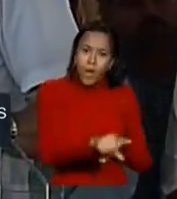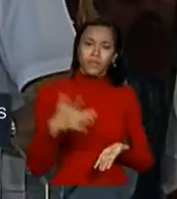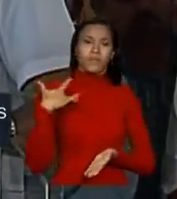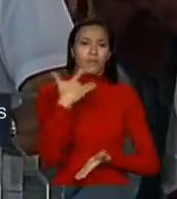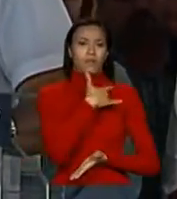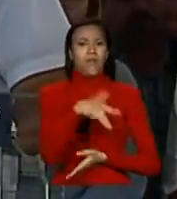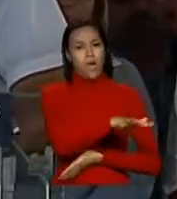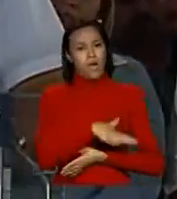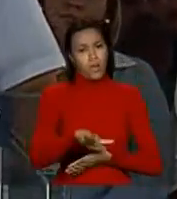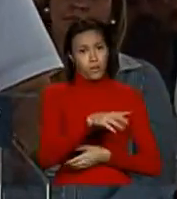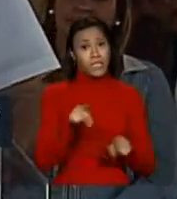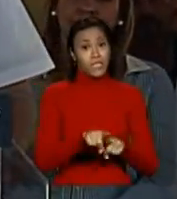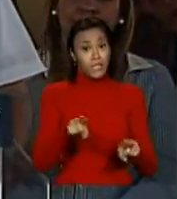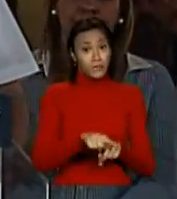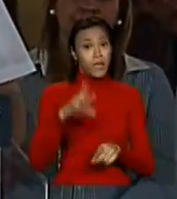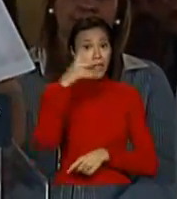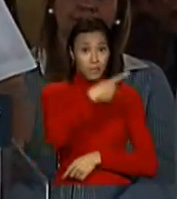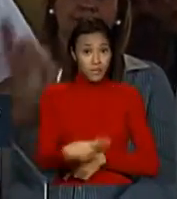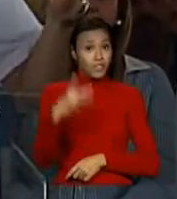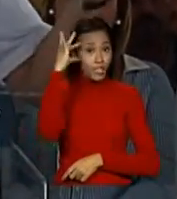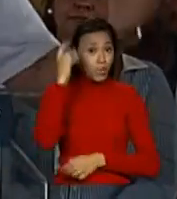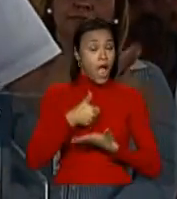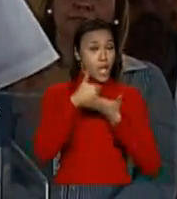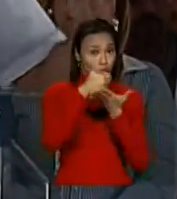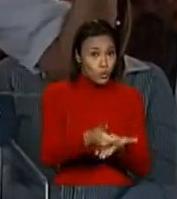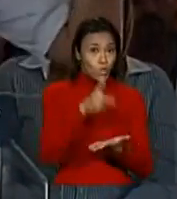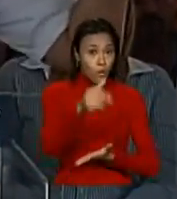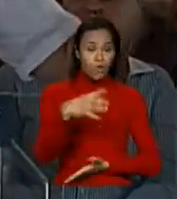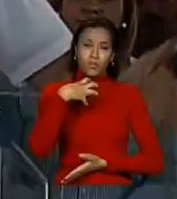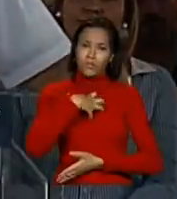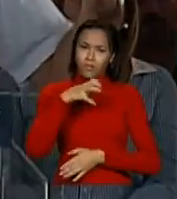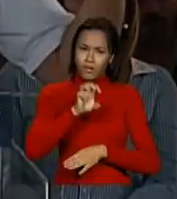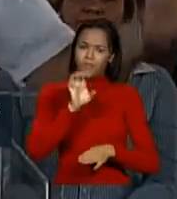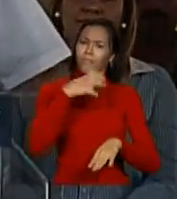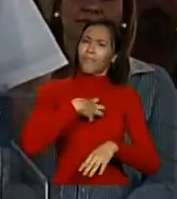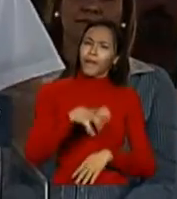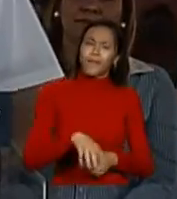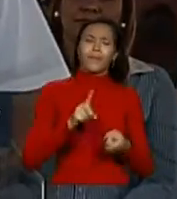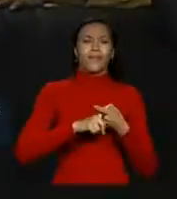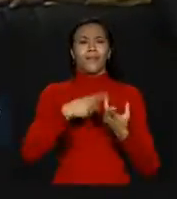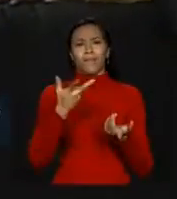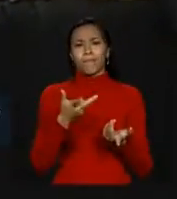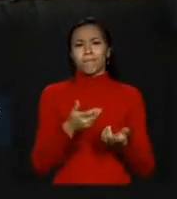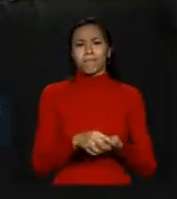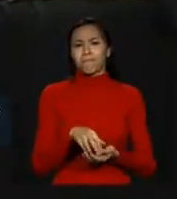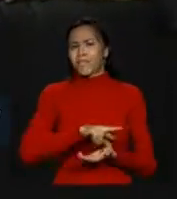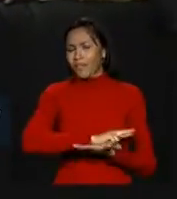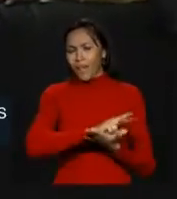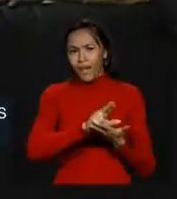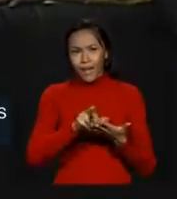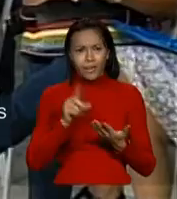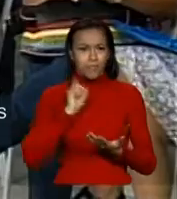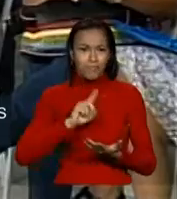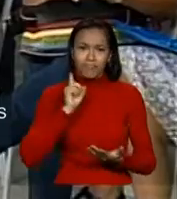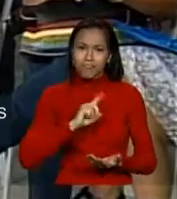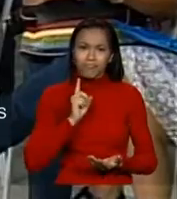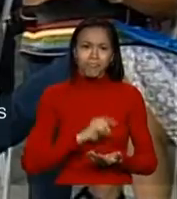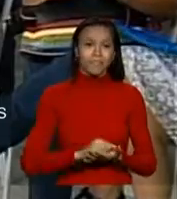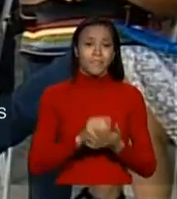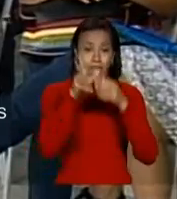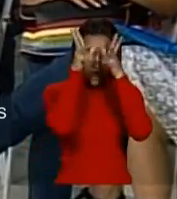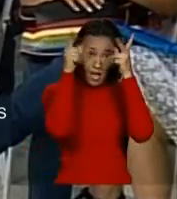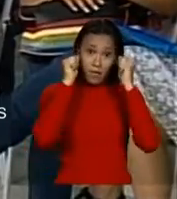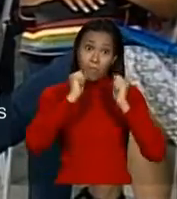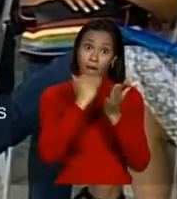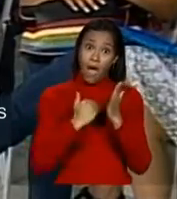ajuda estados como Estado da Bahia Acre Paraíba Minas Gerais que estão aqui a aumentar o número de